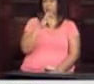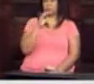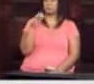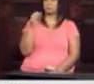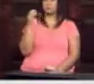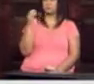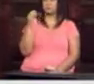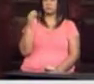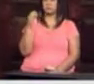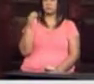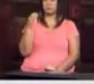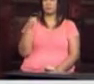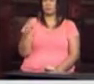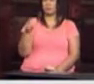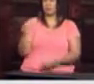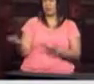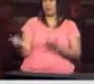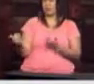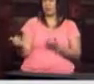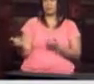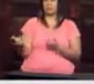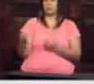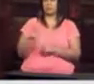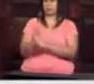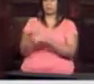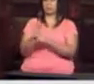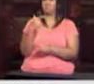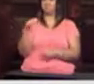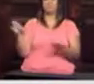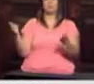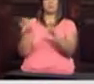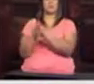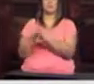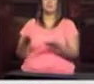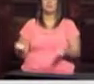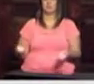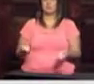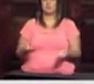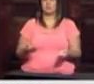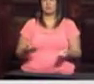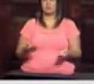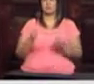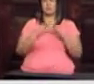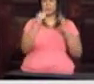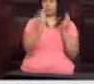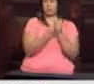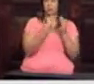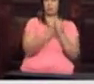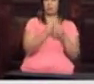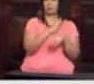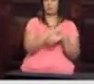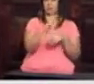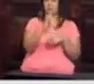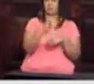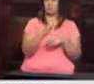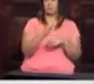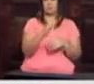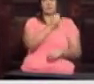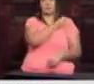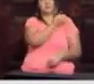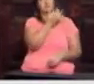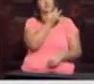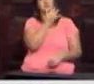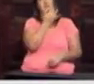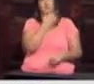uma política pública para os adolescentes, está praticamente fechado. A escola estadual, que trataria o ensino médio,